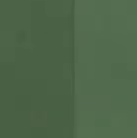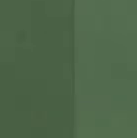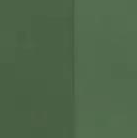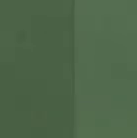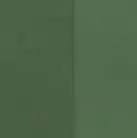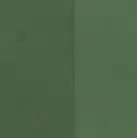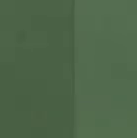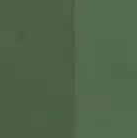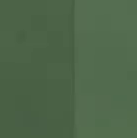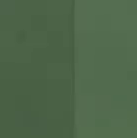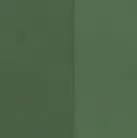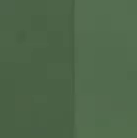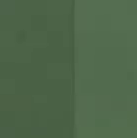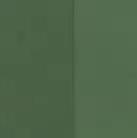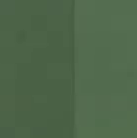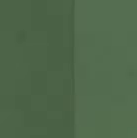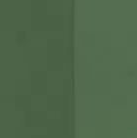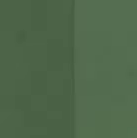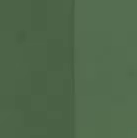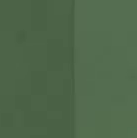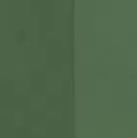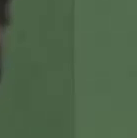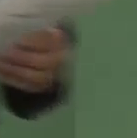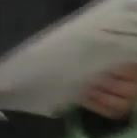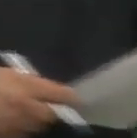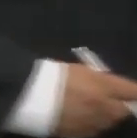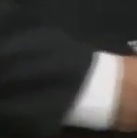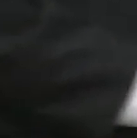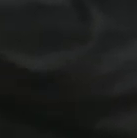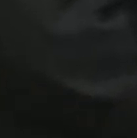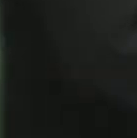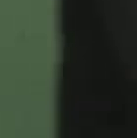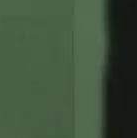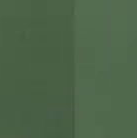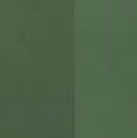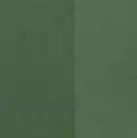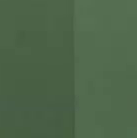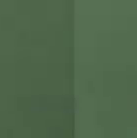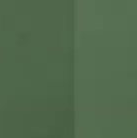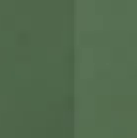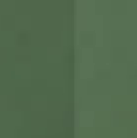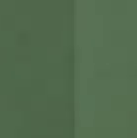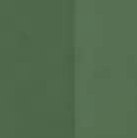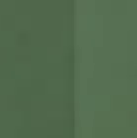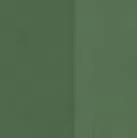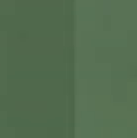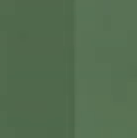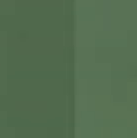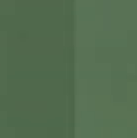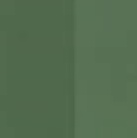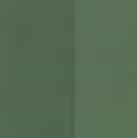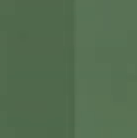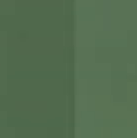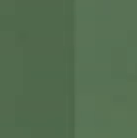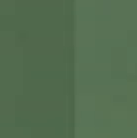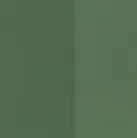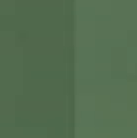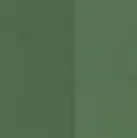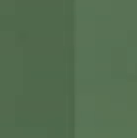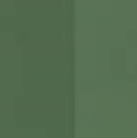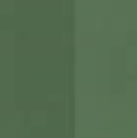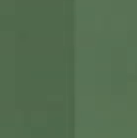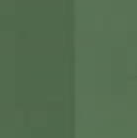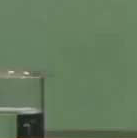porque o que vale, na verdade, é a união de todos. Continua em votação. Com a palavra,